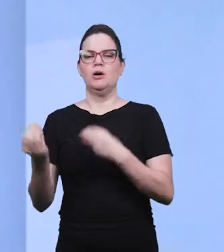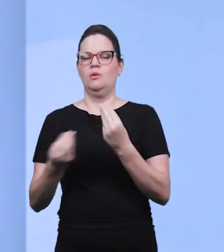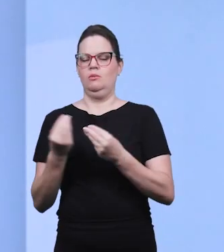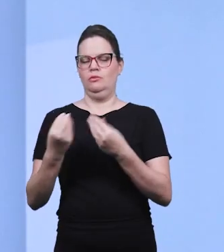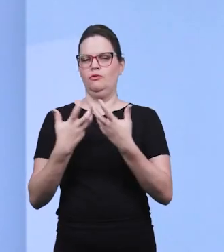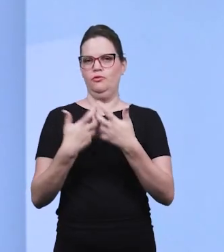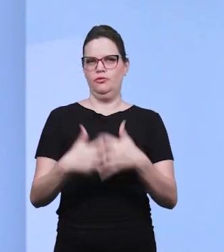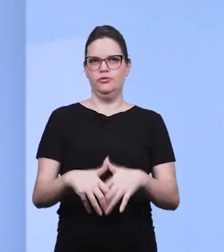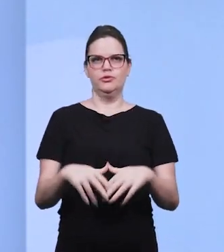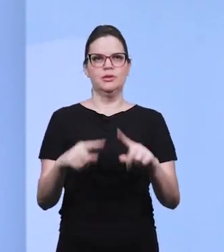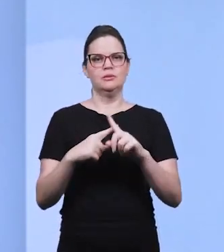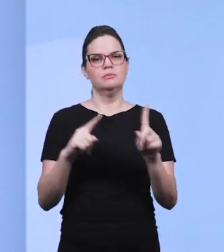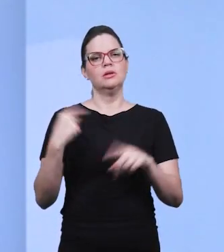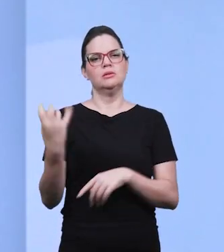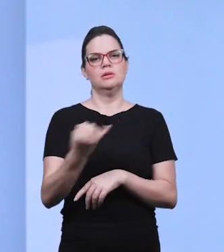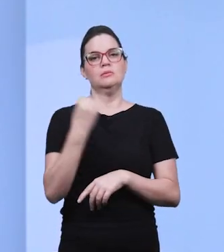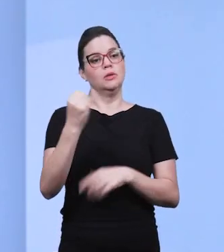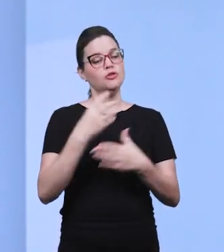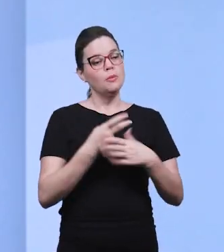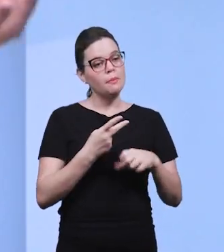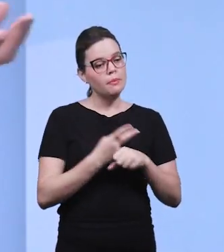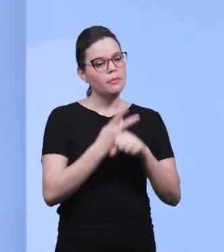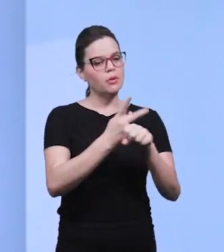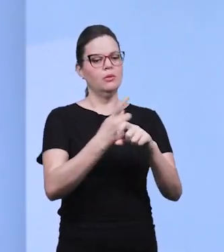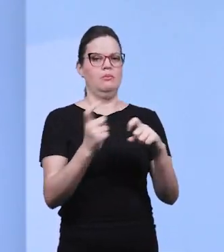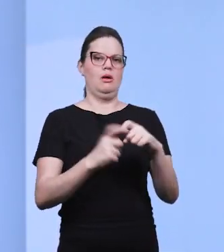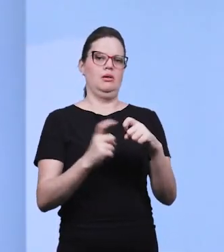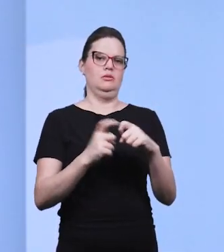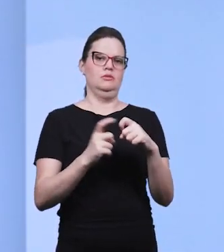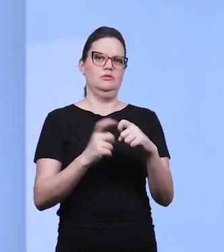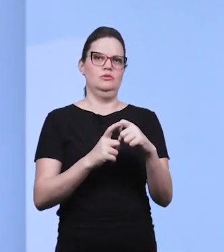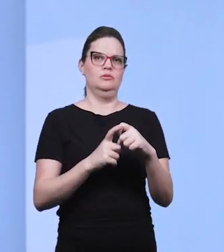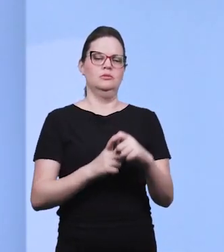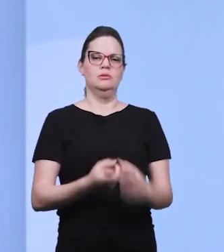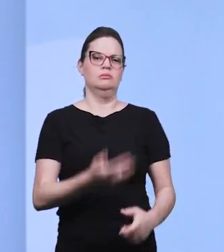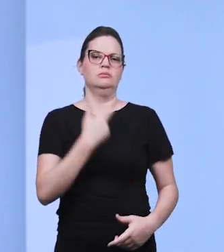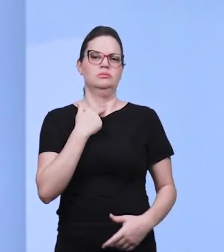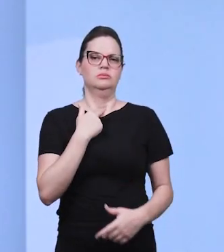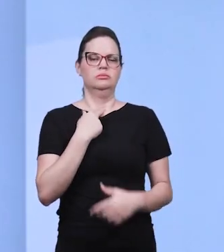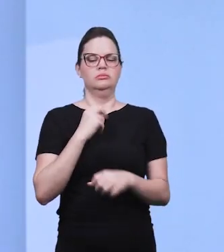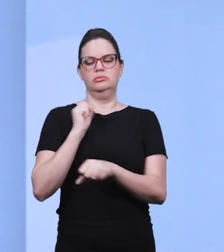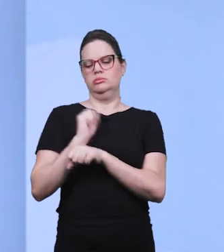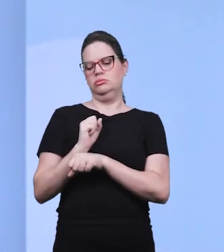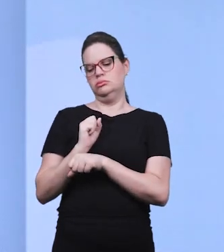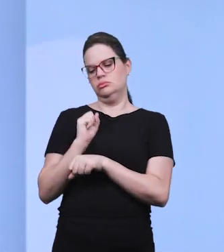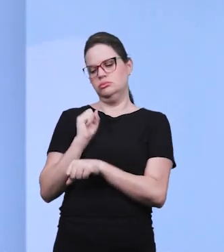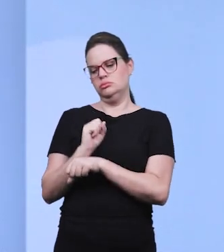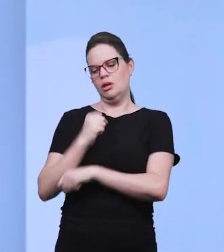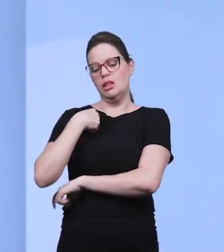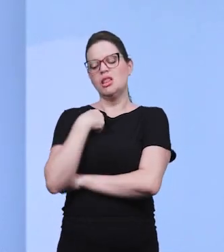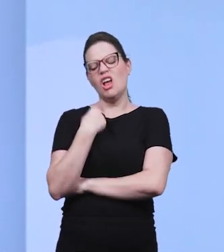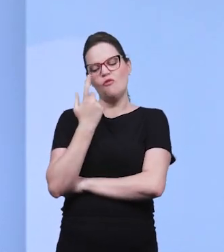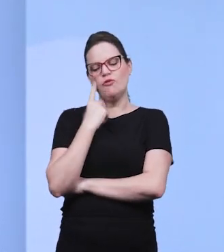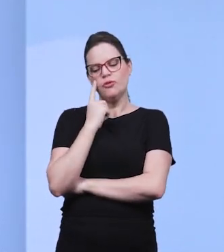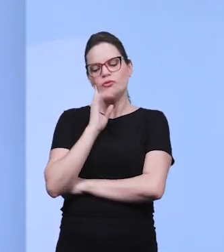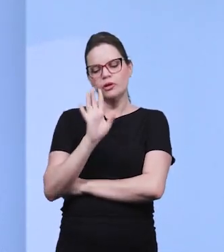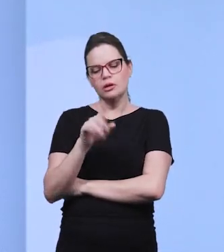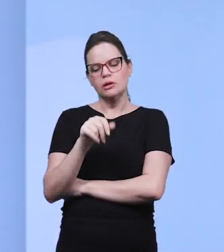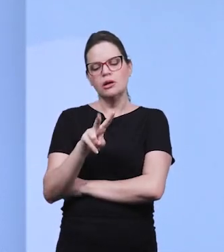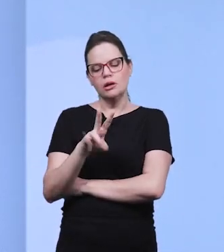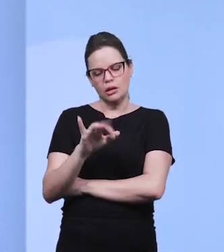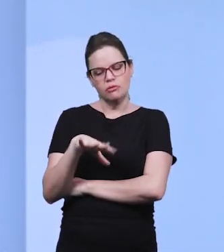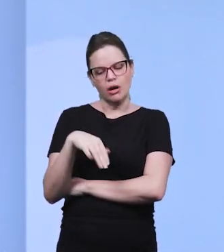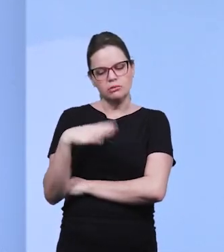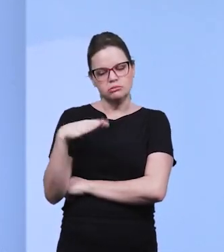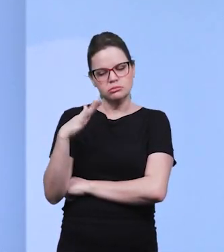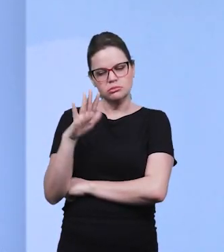investigação, mas é importante buscar isso, né? Como a gente falou, não pode ficar ali esperando até, não, meu filho tem o tempo dele, ele vai se